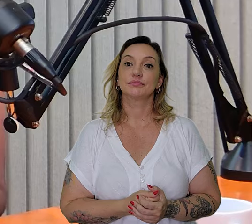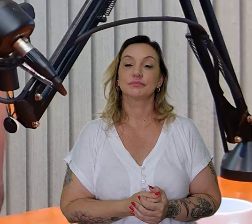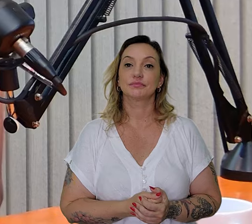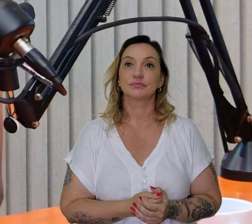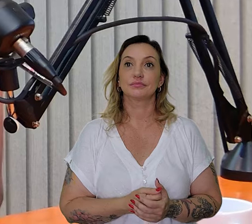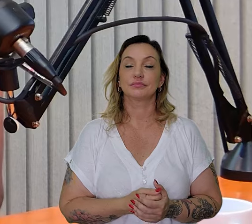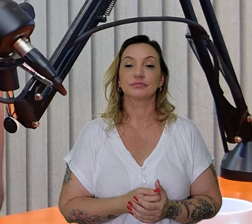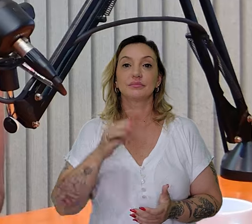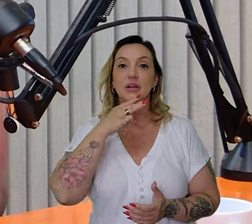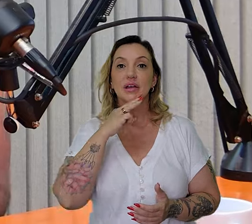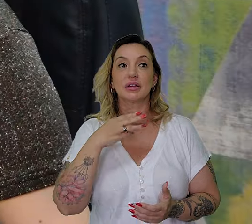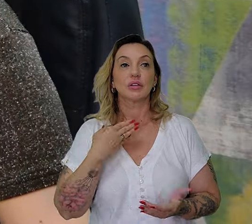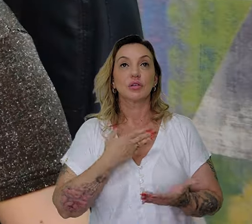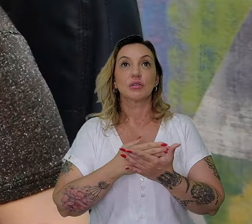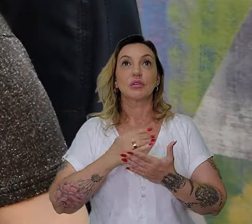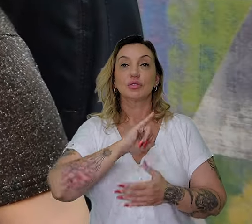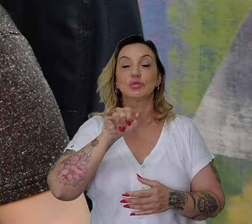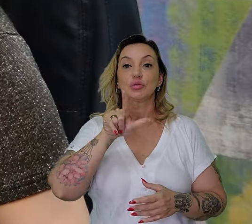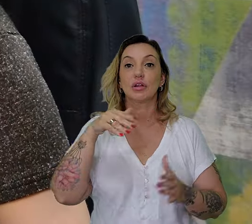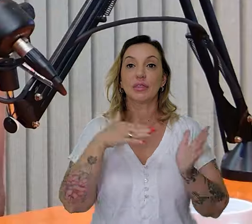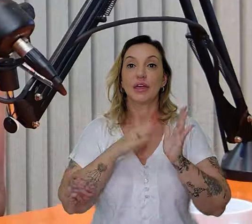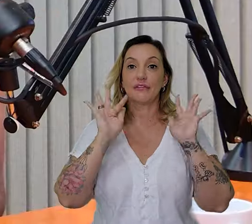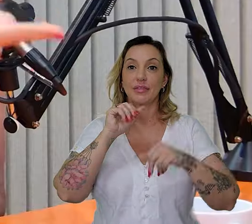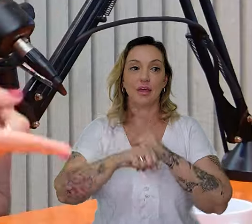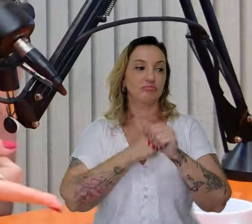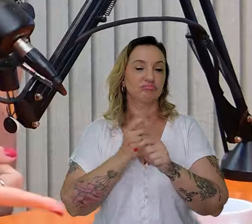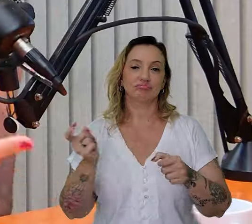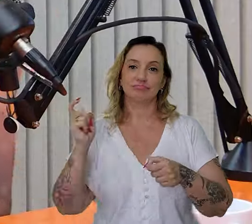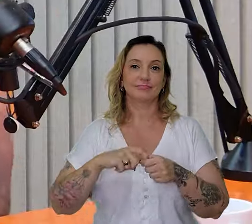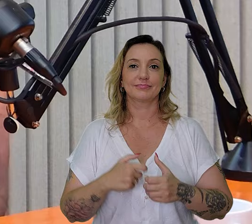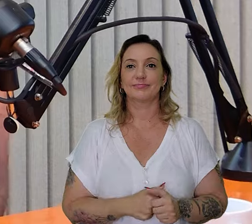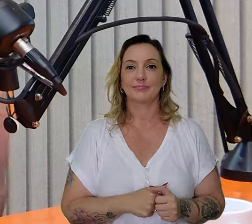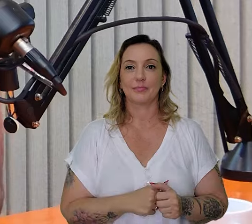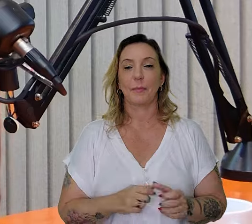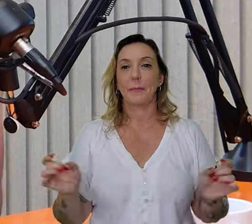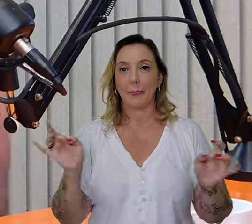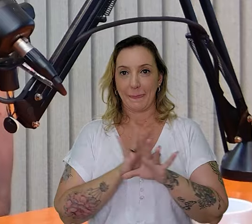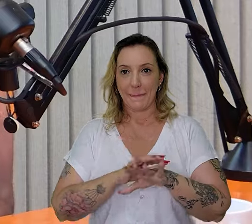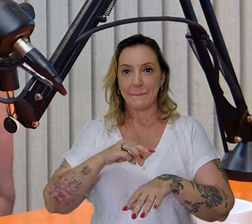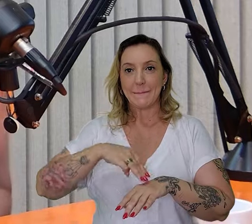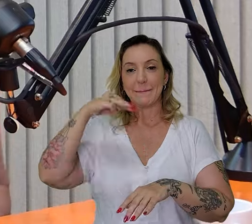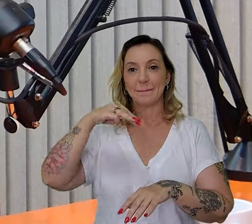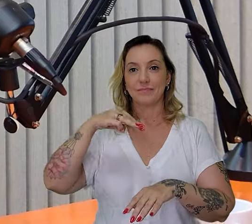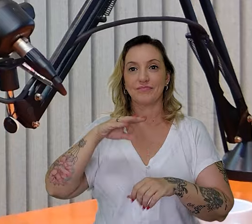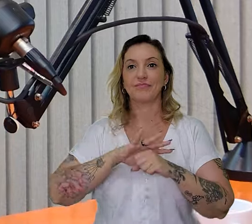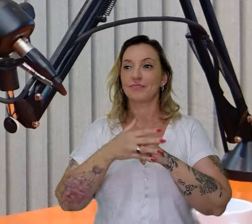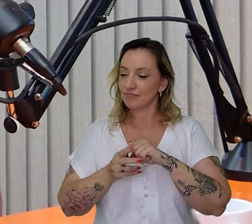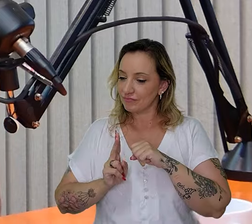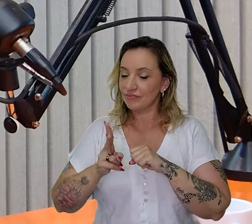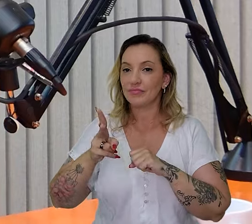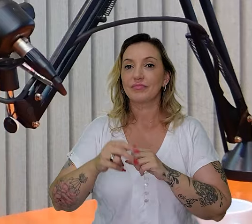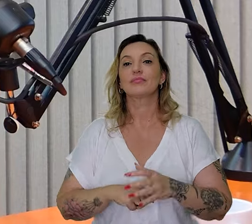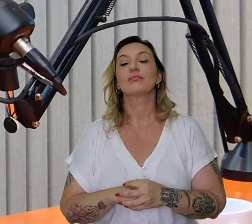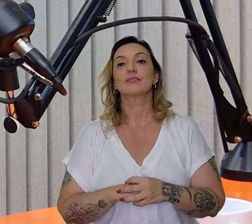Julho falei gente até o final do ano já começou tudo de novo aí terminei o mestrado e a pandemia ainda ficou mais um tempo mas foi uma uma